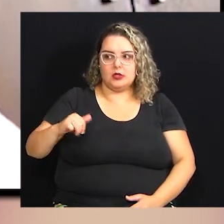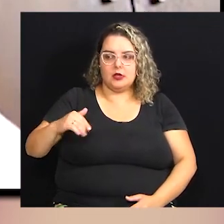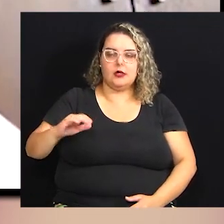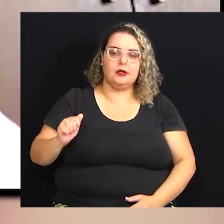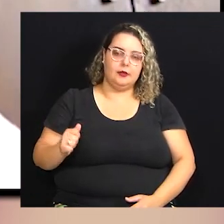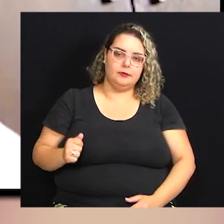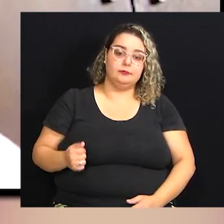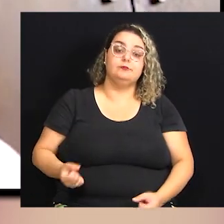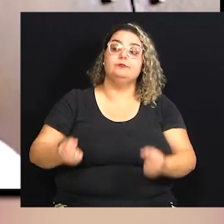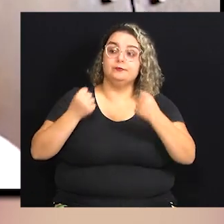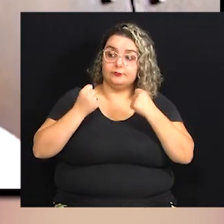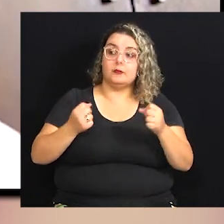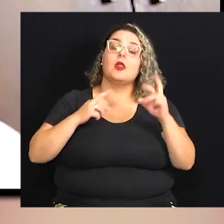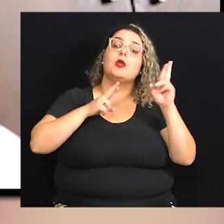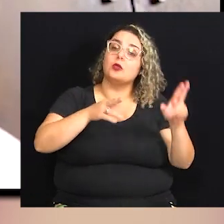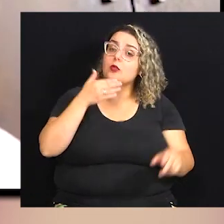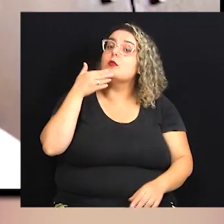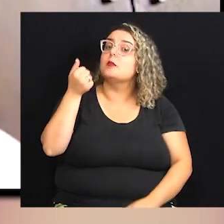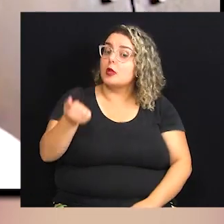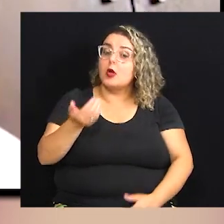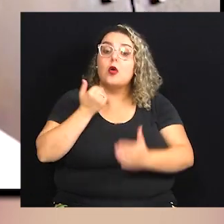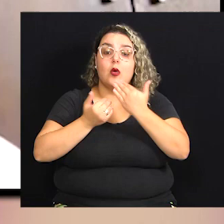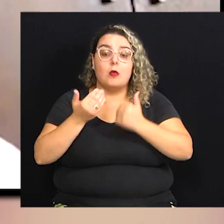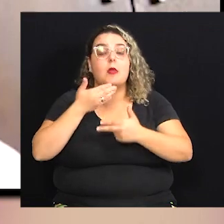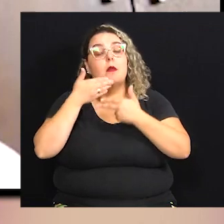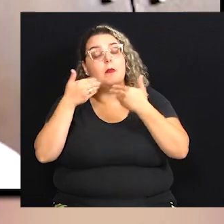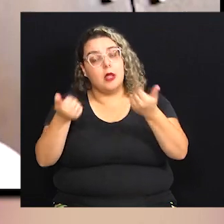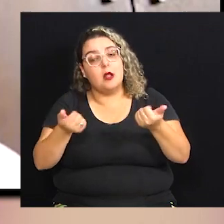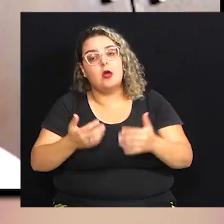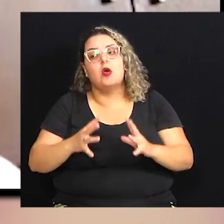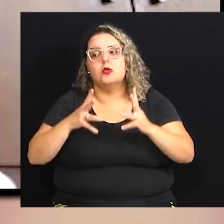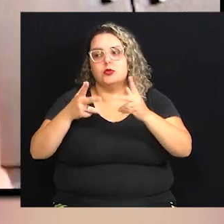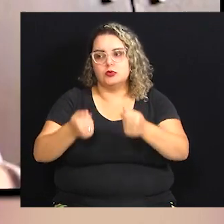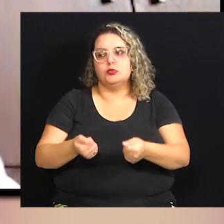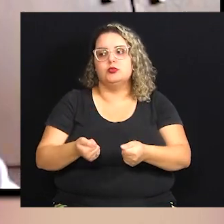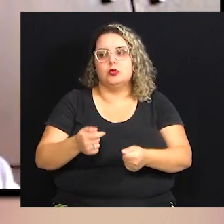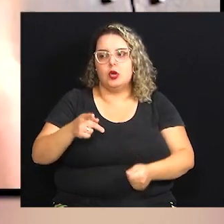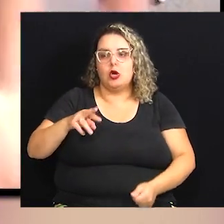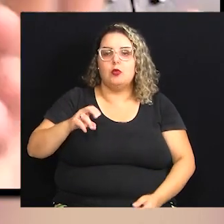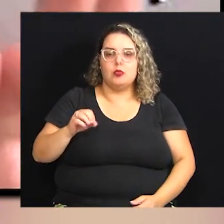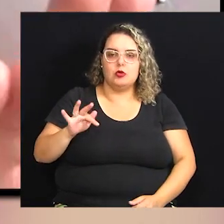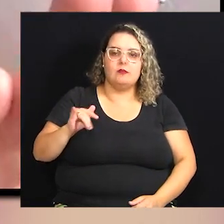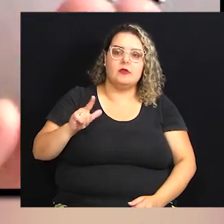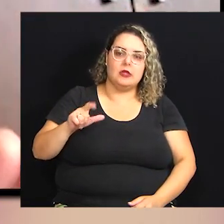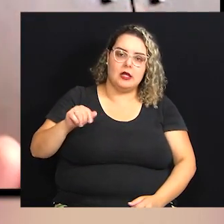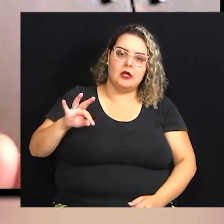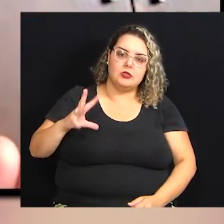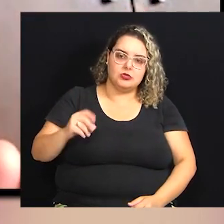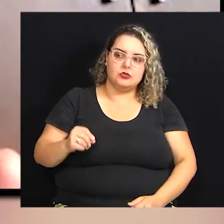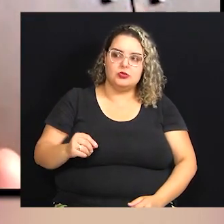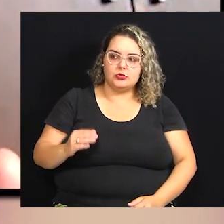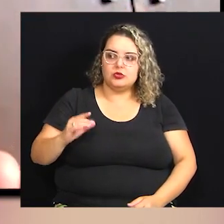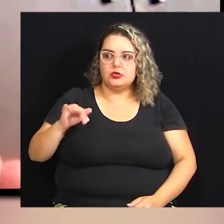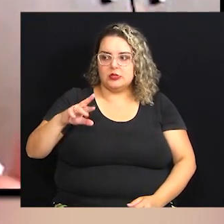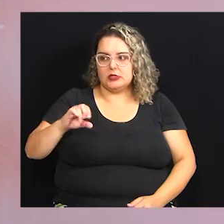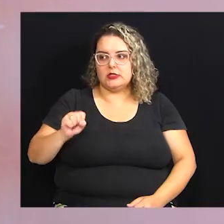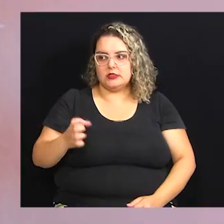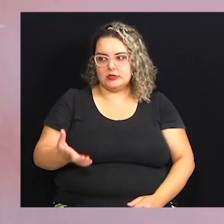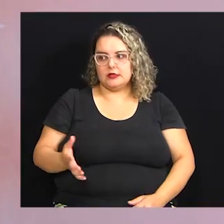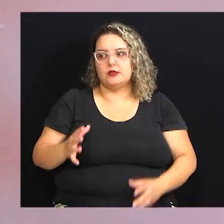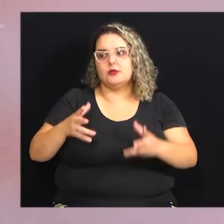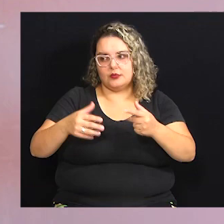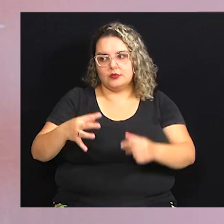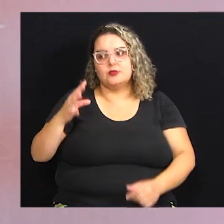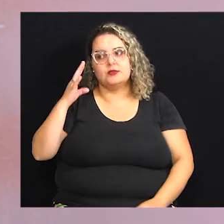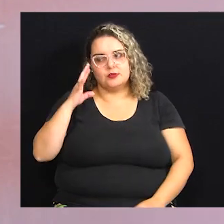atividade física, entra aí também dormir melhor, comer melhor, porque isso tudo entra como profilático de crise, entendeu? Pois